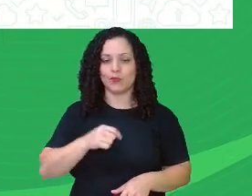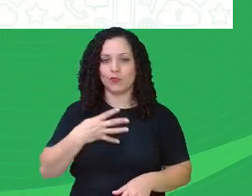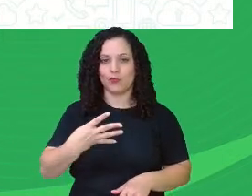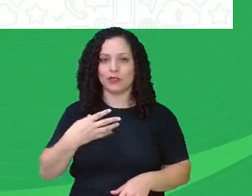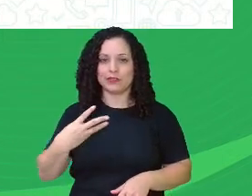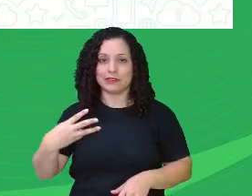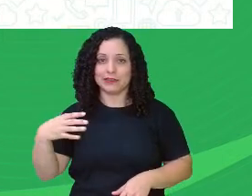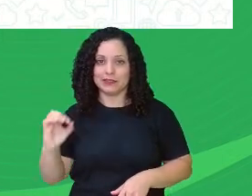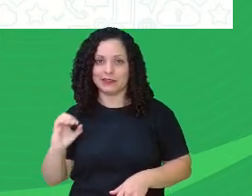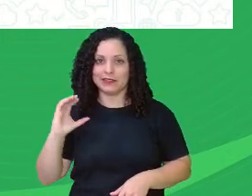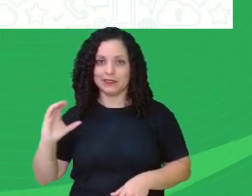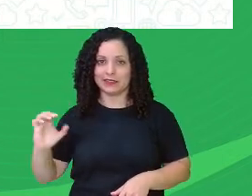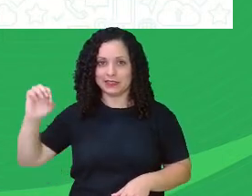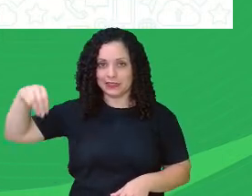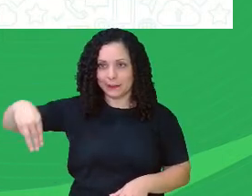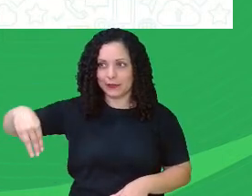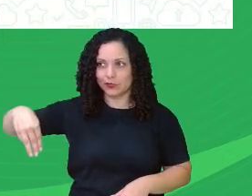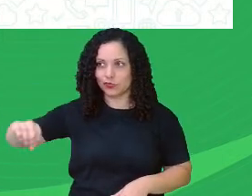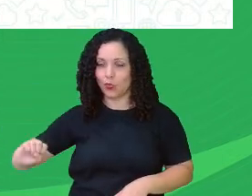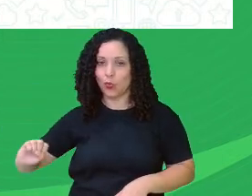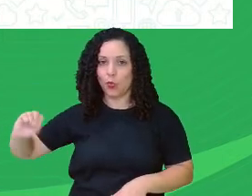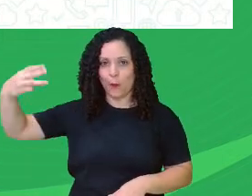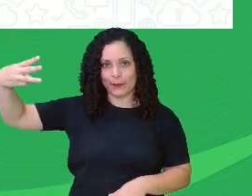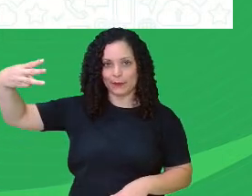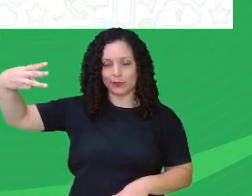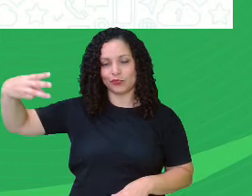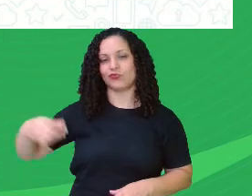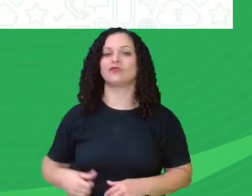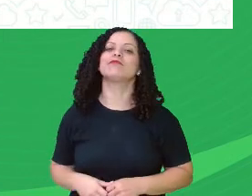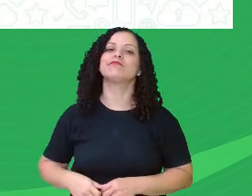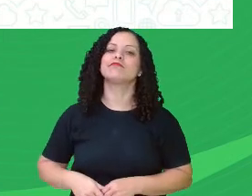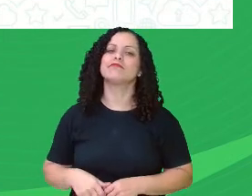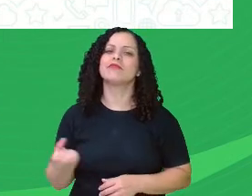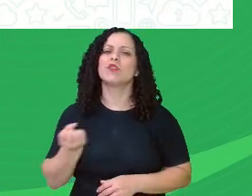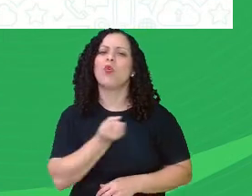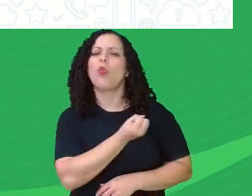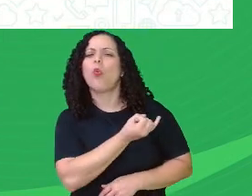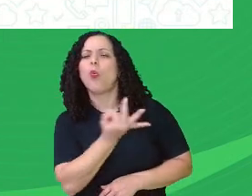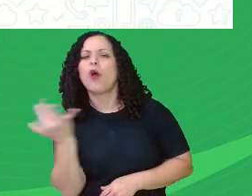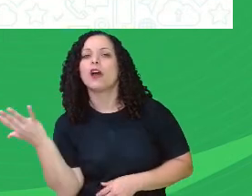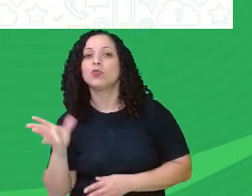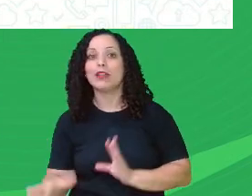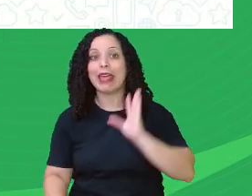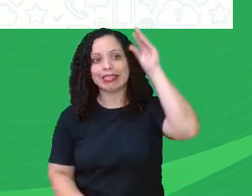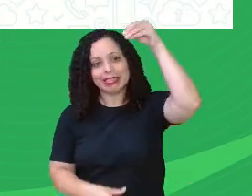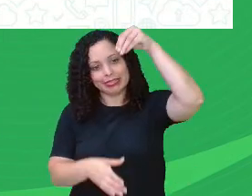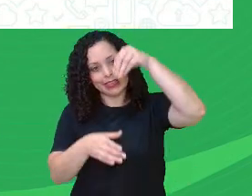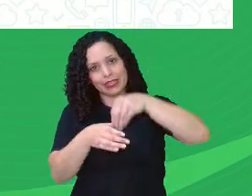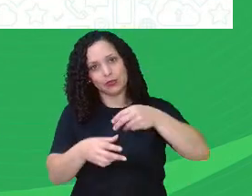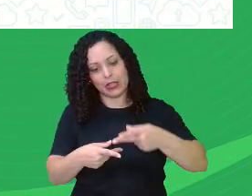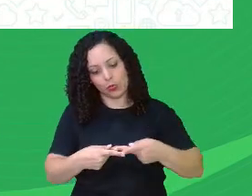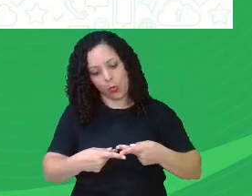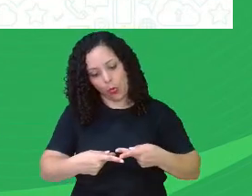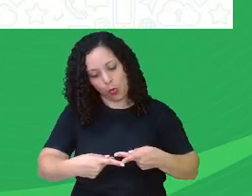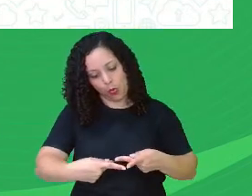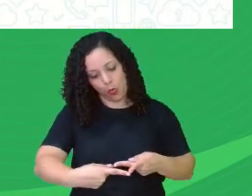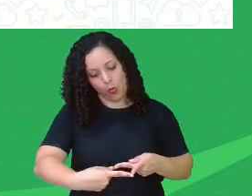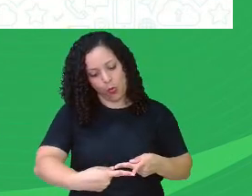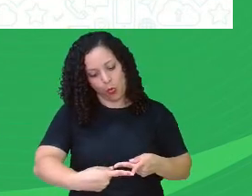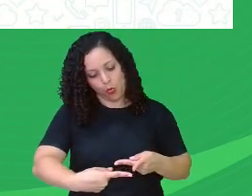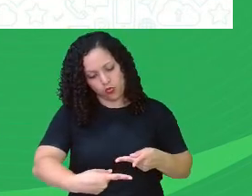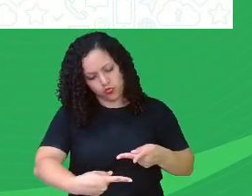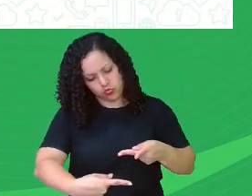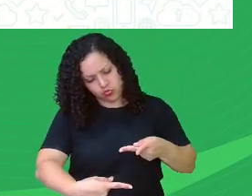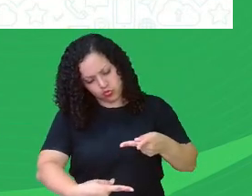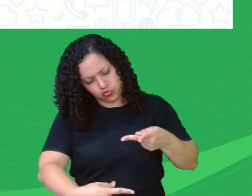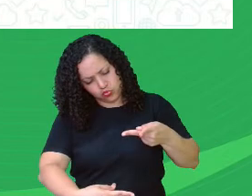2.430 centímetros cúbicos. Então, esse daí é o volume, é quanto cabe aí dentro da figura. Então, tudo que vai caber